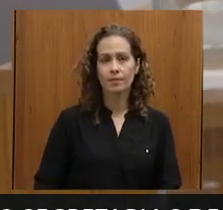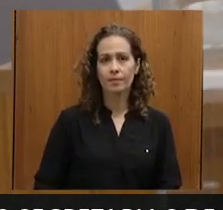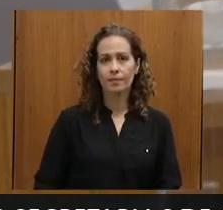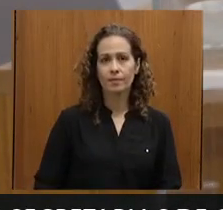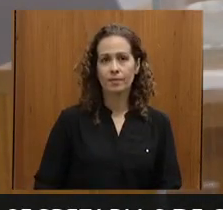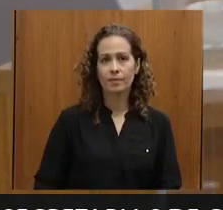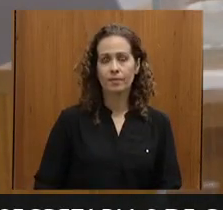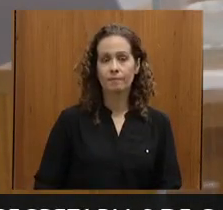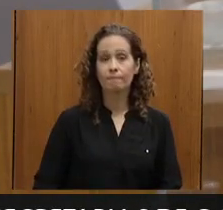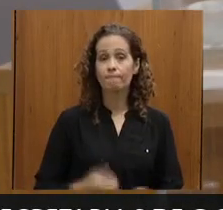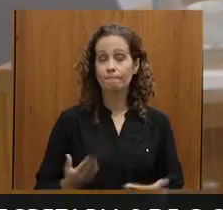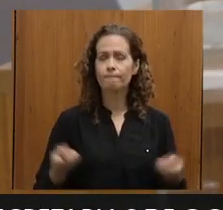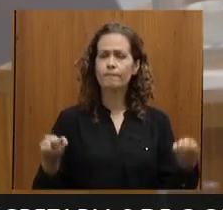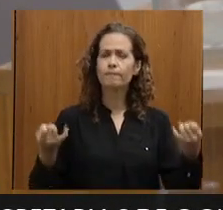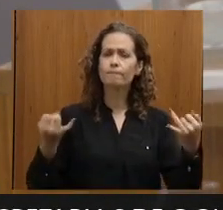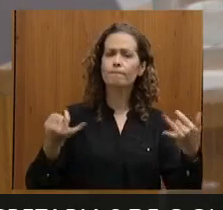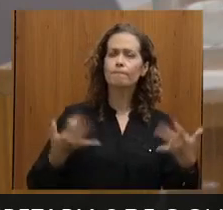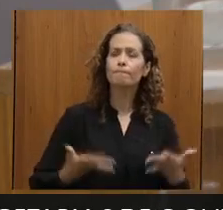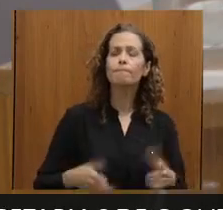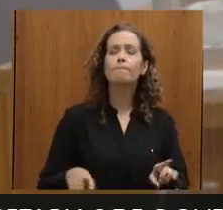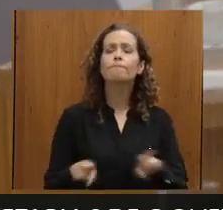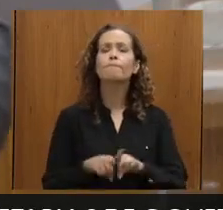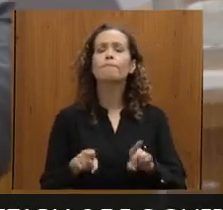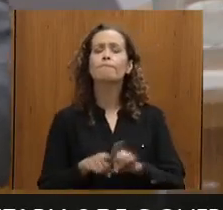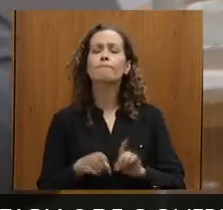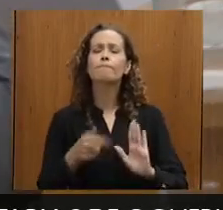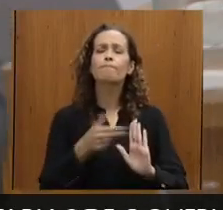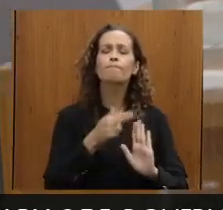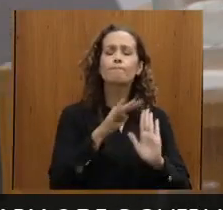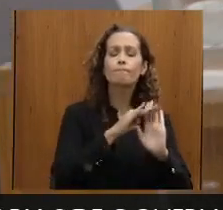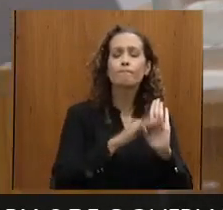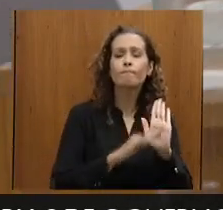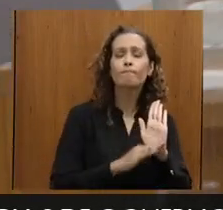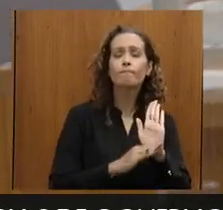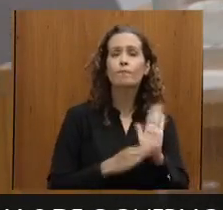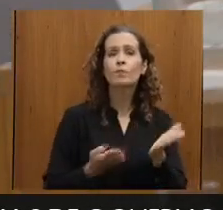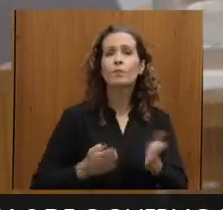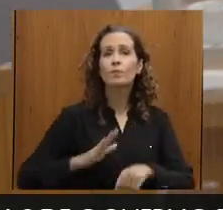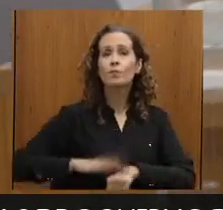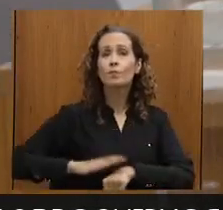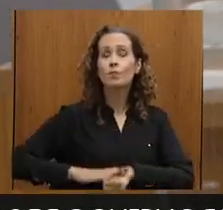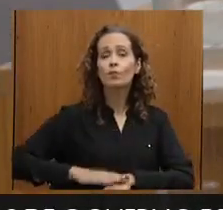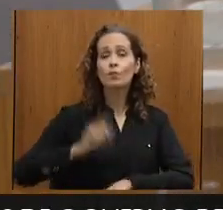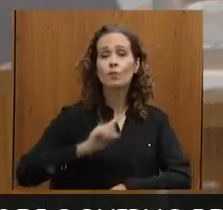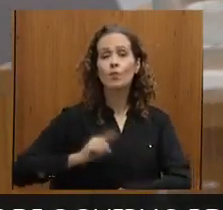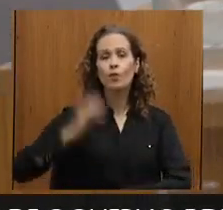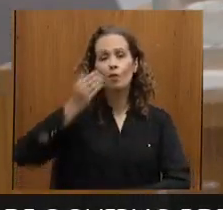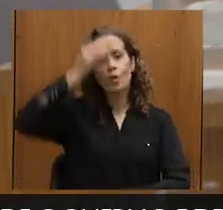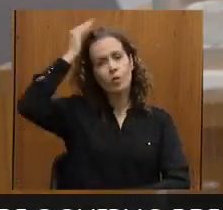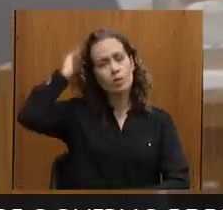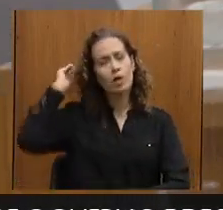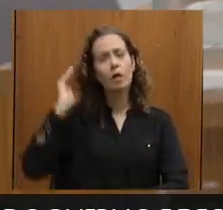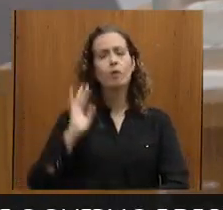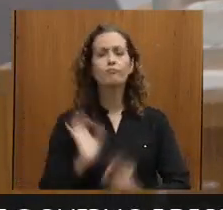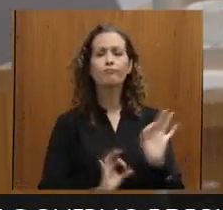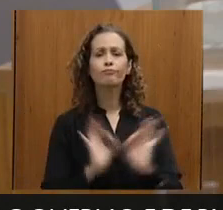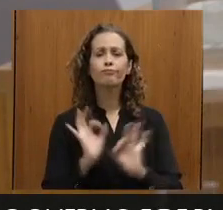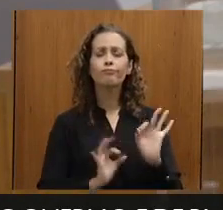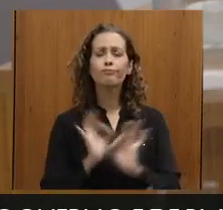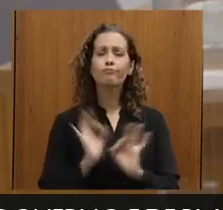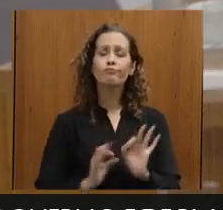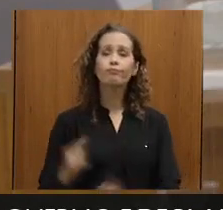Vou falar um pouquinho das proposições de autoria do nosso governador Romeu Zema em tramitação da Assembleia